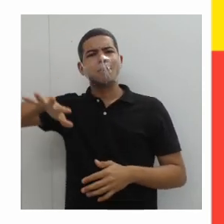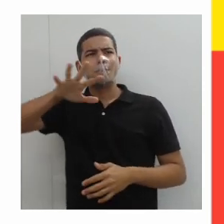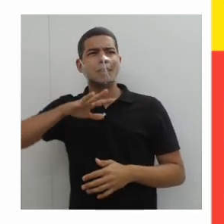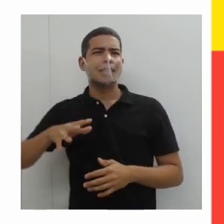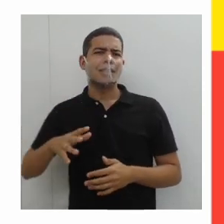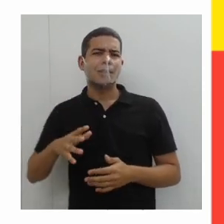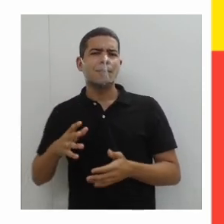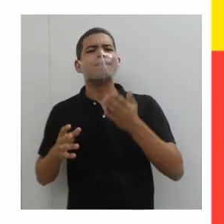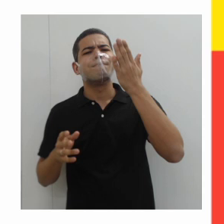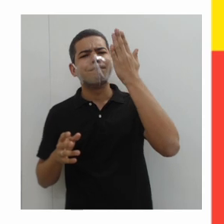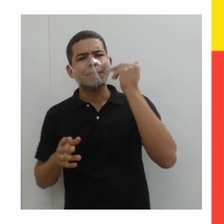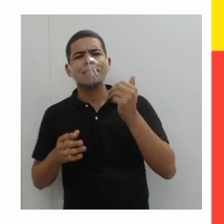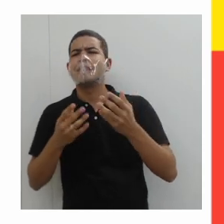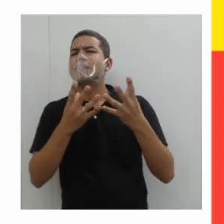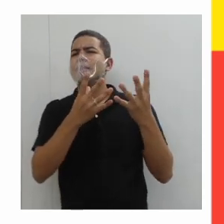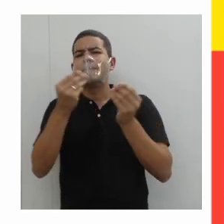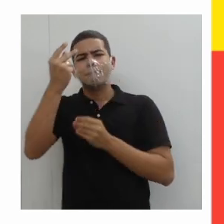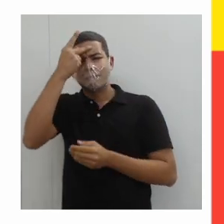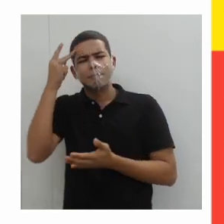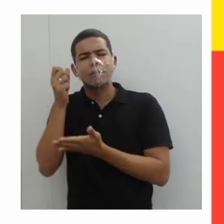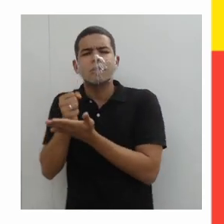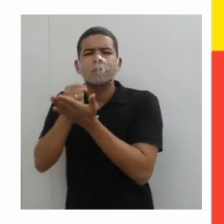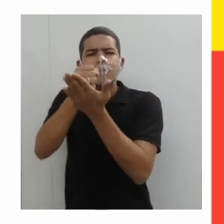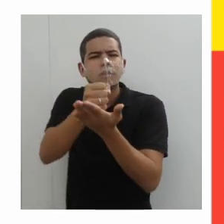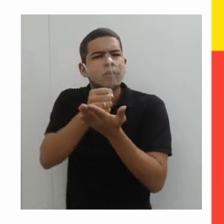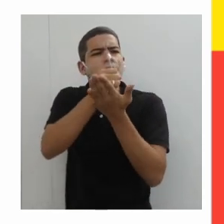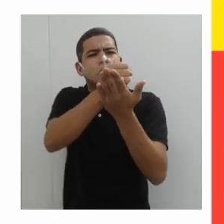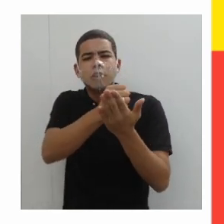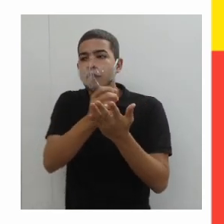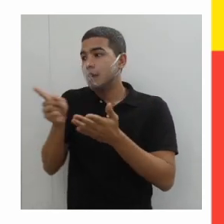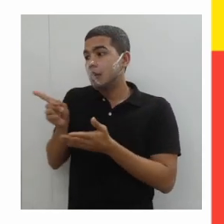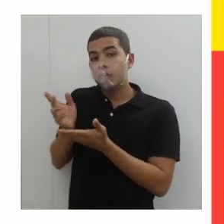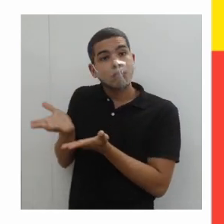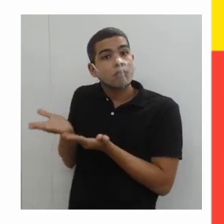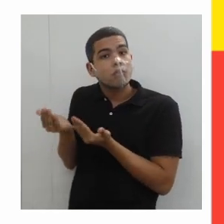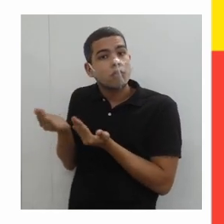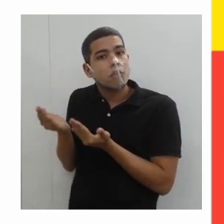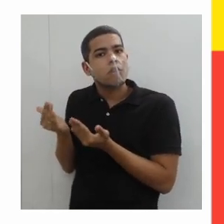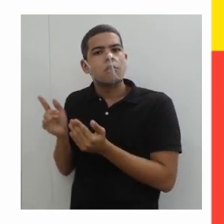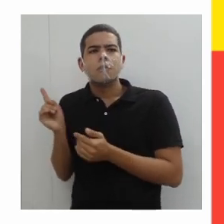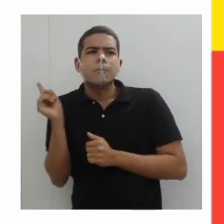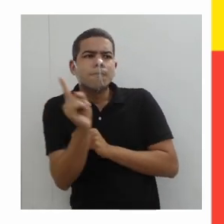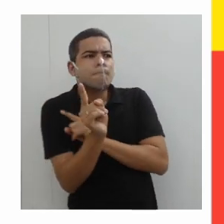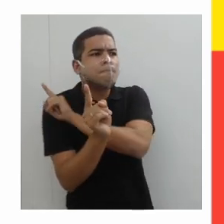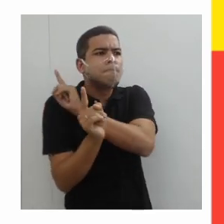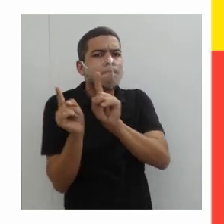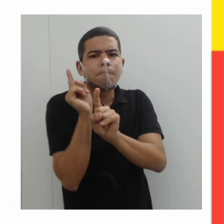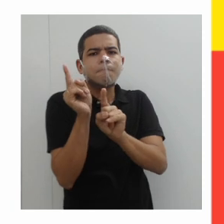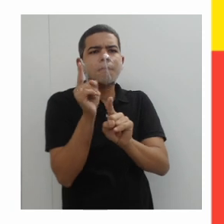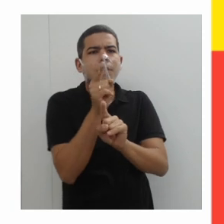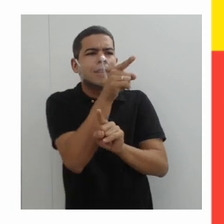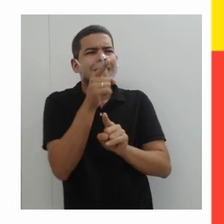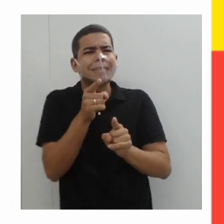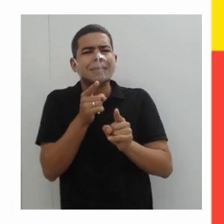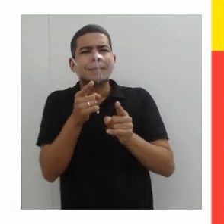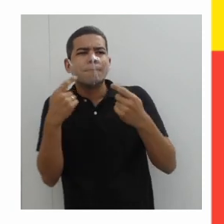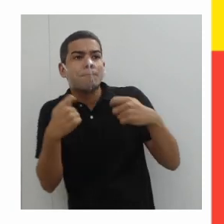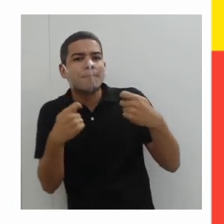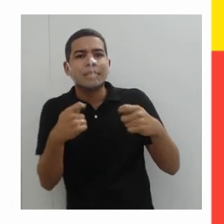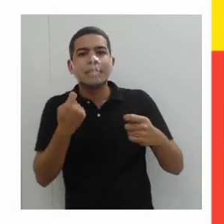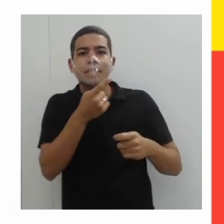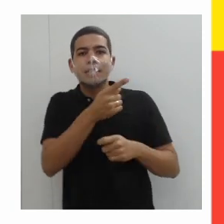pandemia muita gente está ajudando as pessoas mais jovens, ajudando pessoas que estão no grupo de